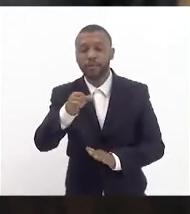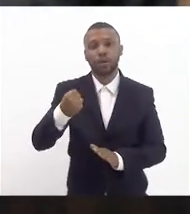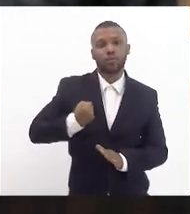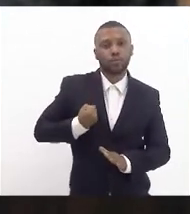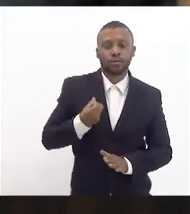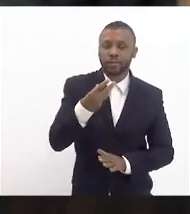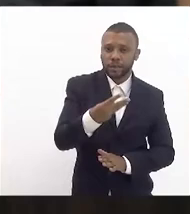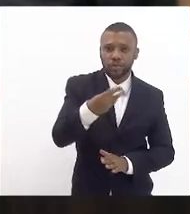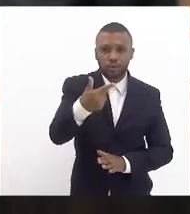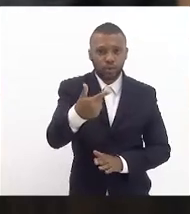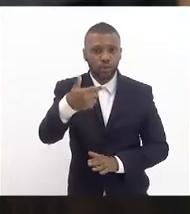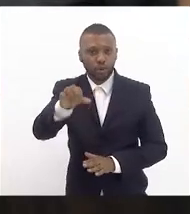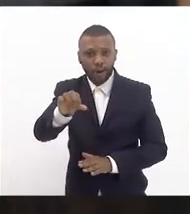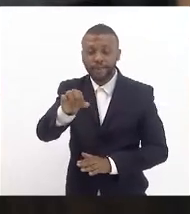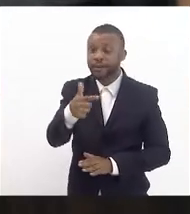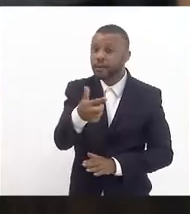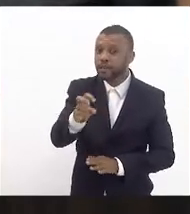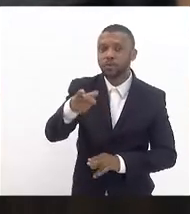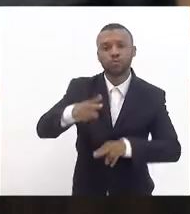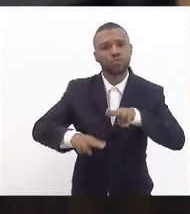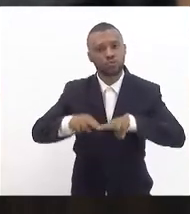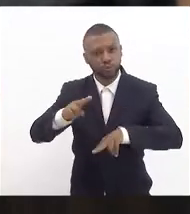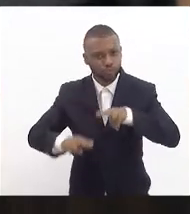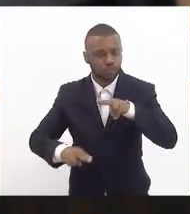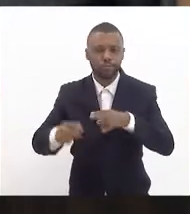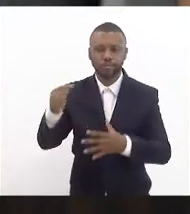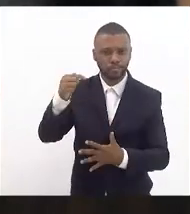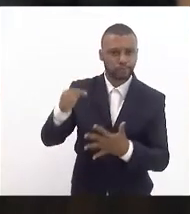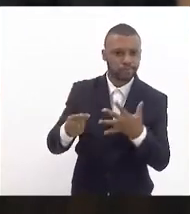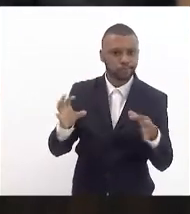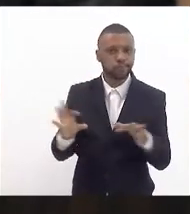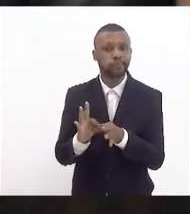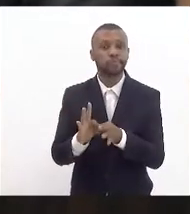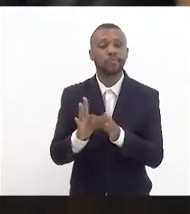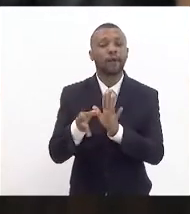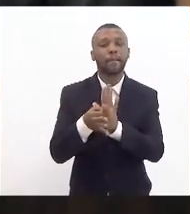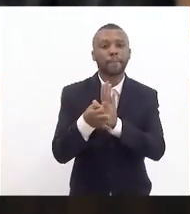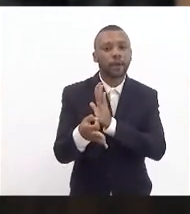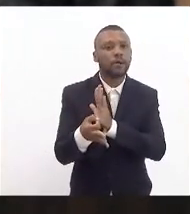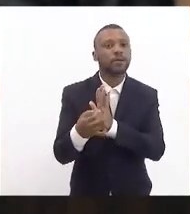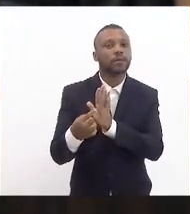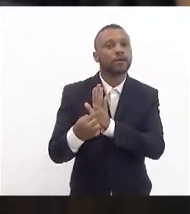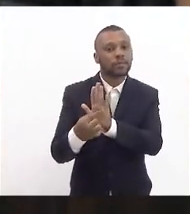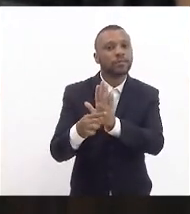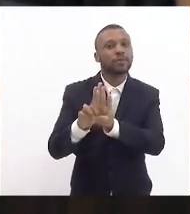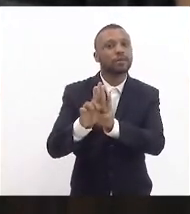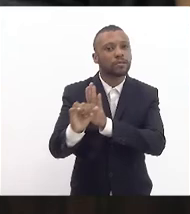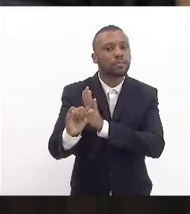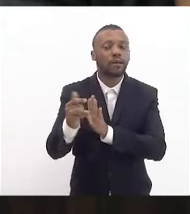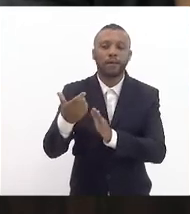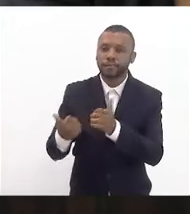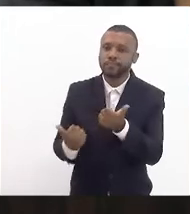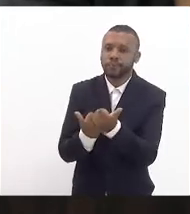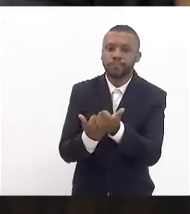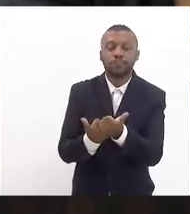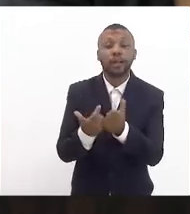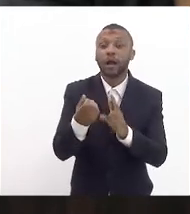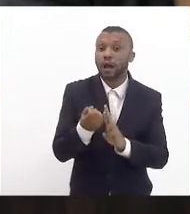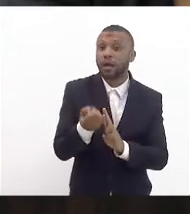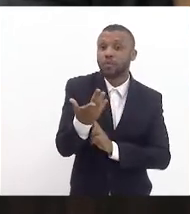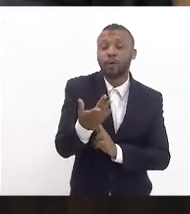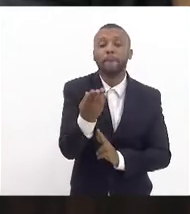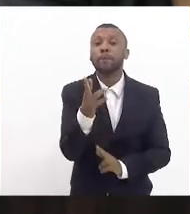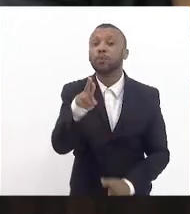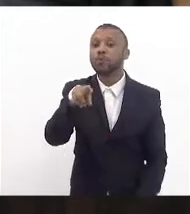de 25 de junho de 80, e da outras providências. Parecida da Comissão de Indicação Legislativa favorável, relator deputado Bruno Dauari.